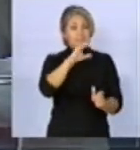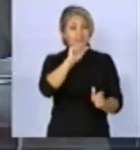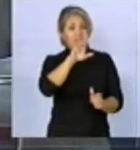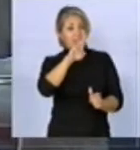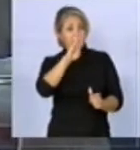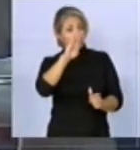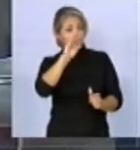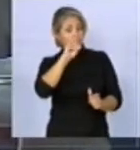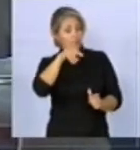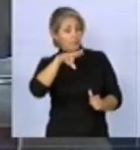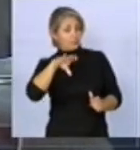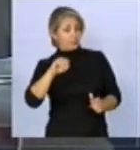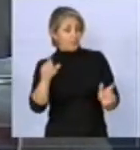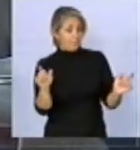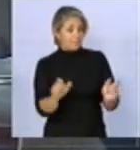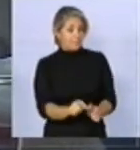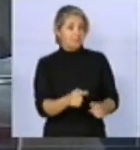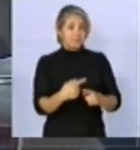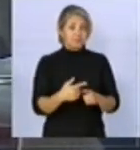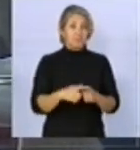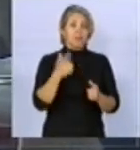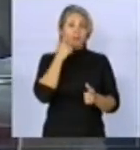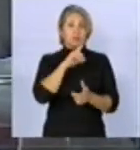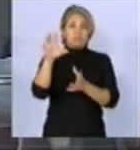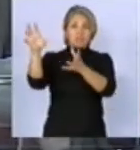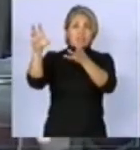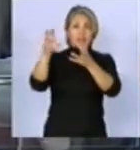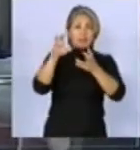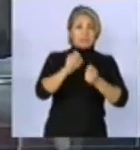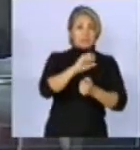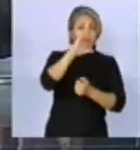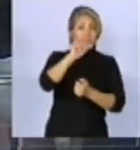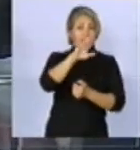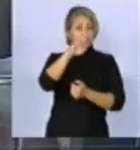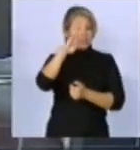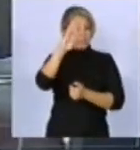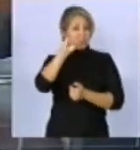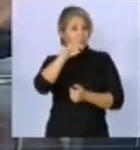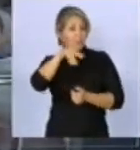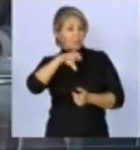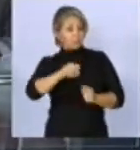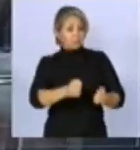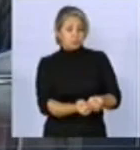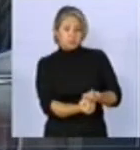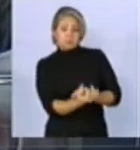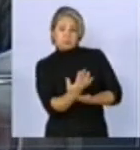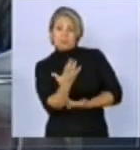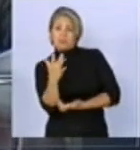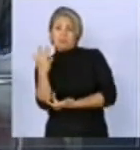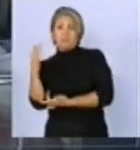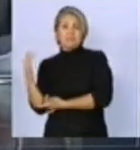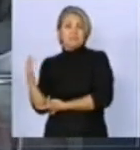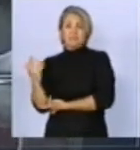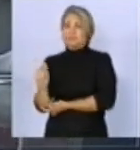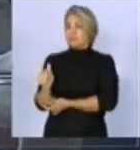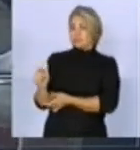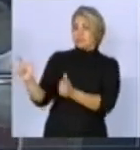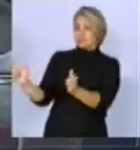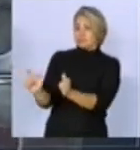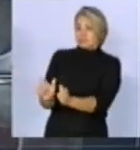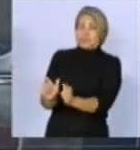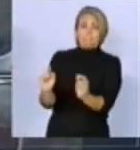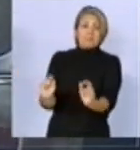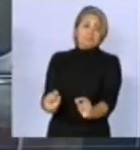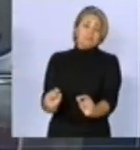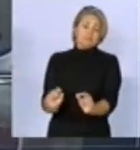cultura que tem um poder de captação de carbono muito alto por um por um e eu não tenho Cuca poder ficar passando bem